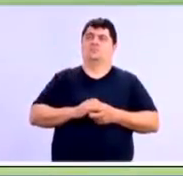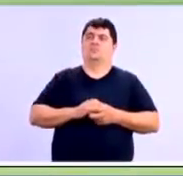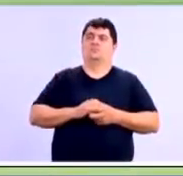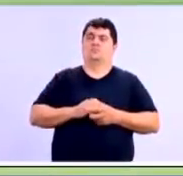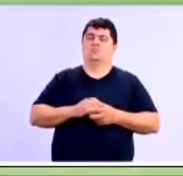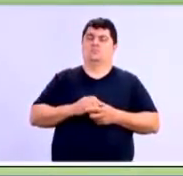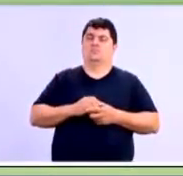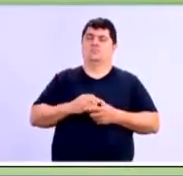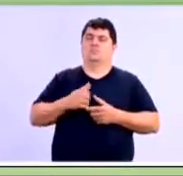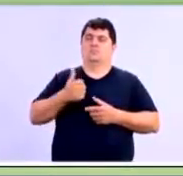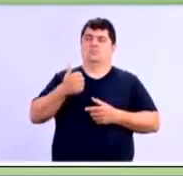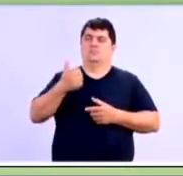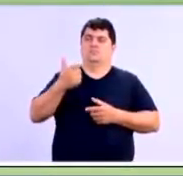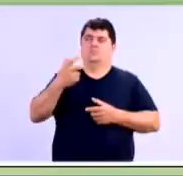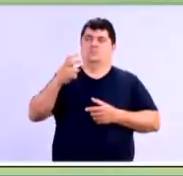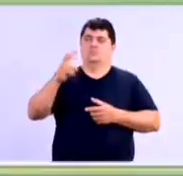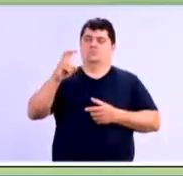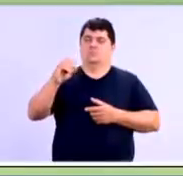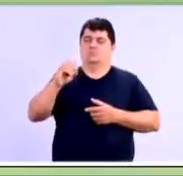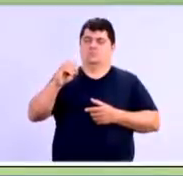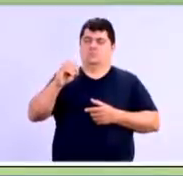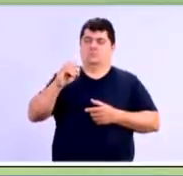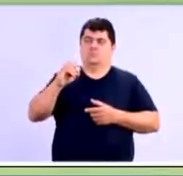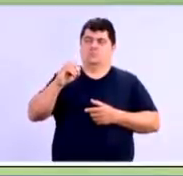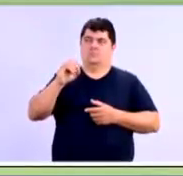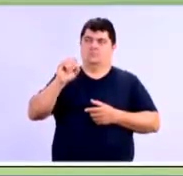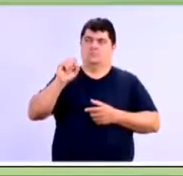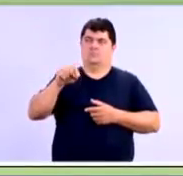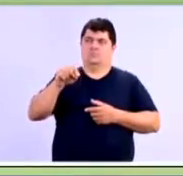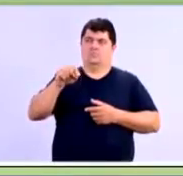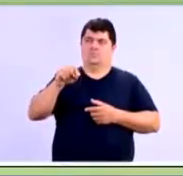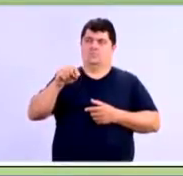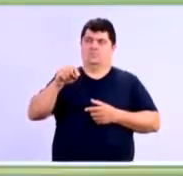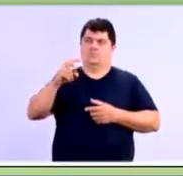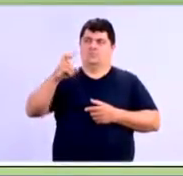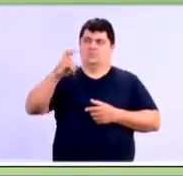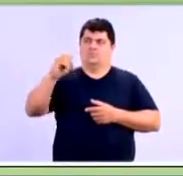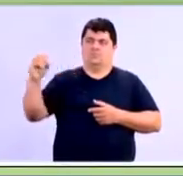líquidas? Está aqui, ó. Que é igual a receita líquida.